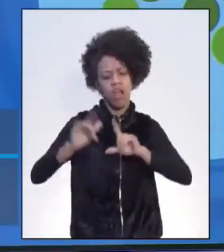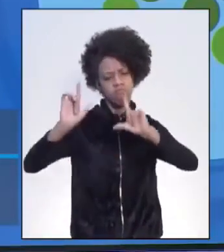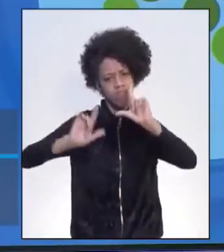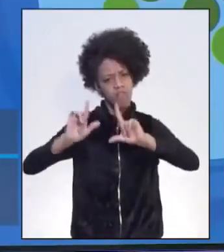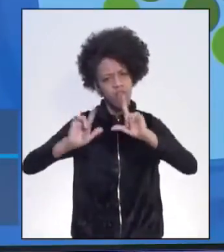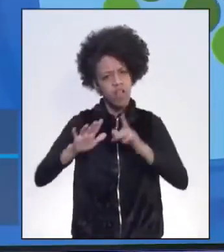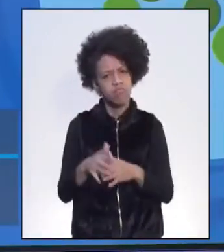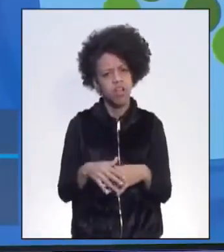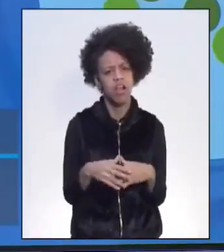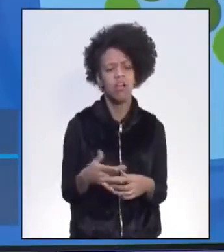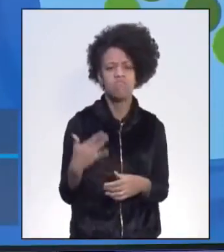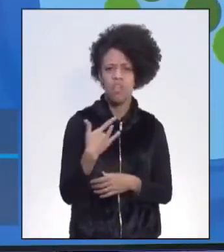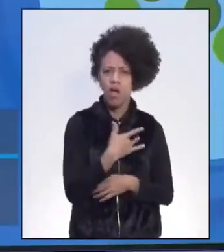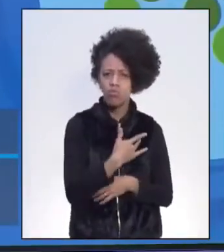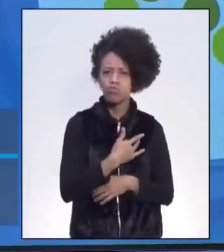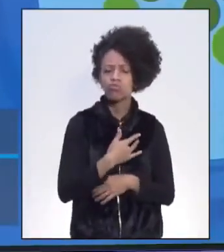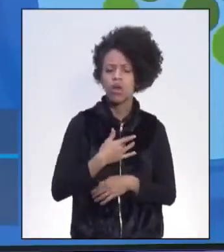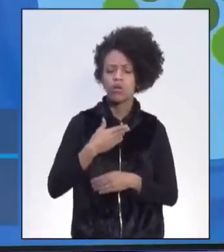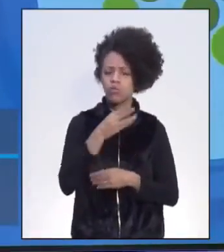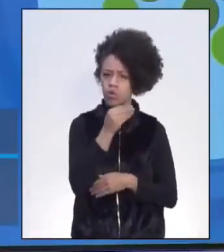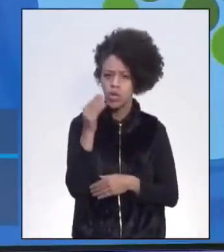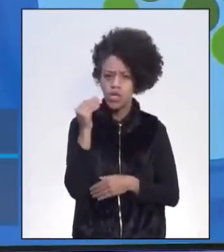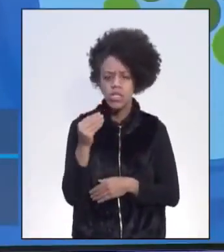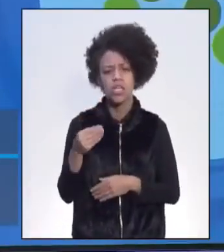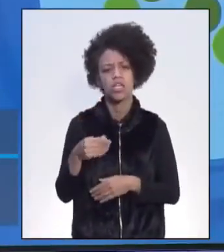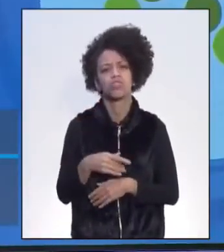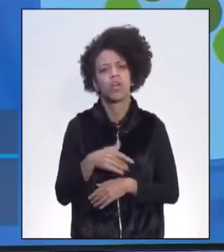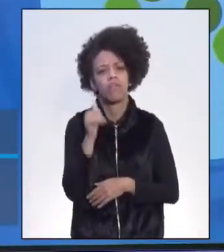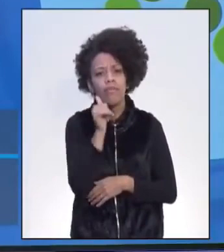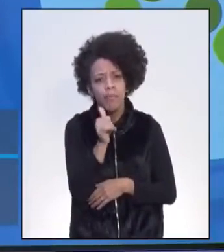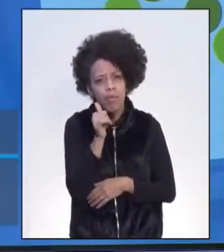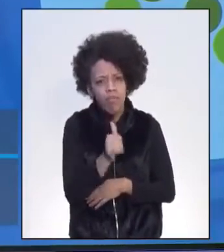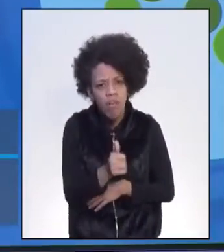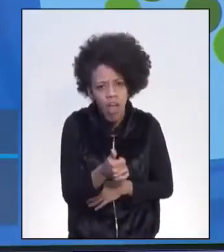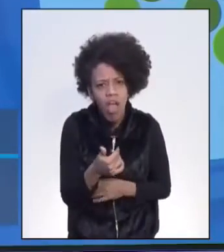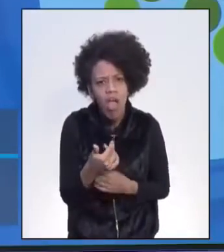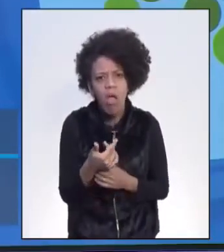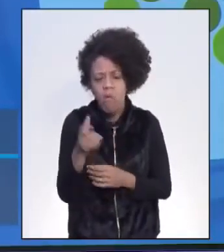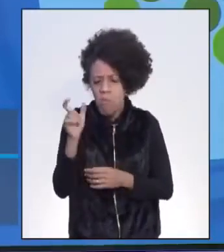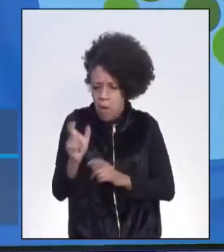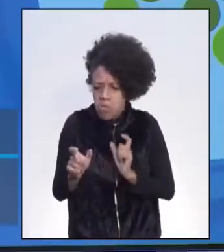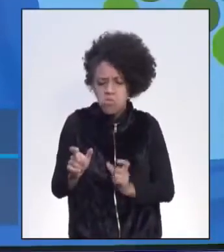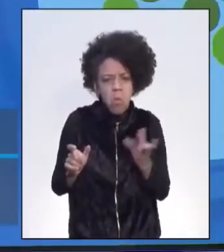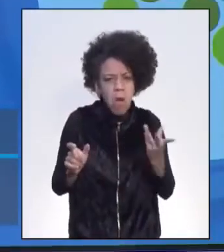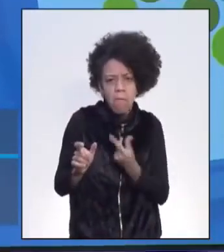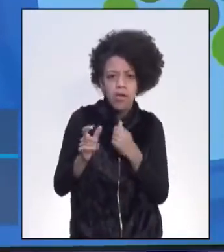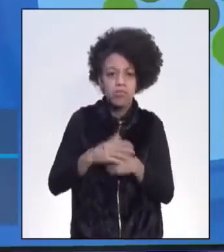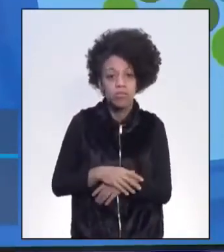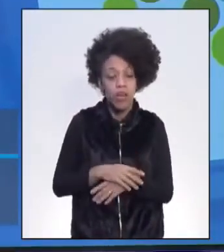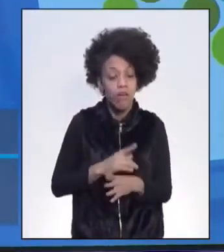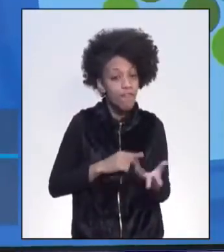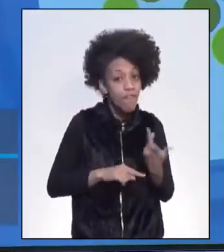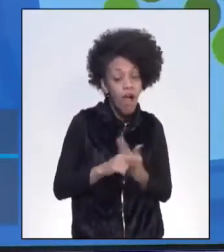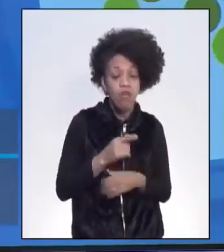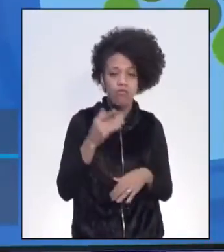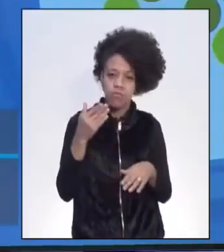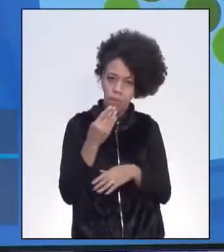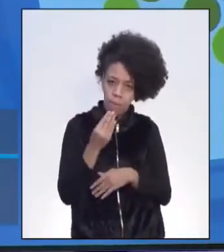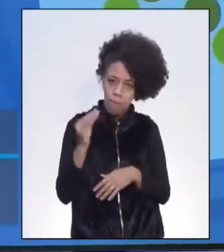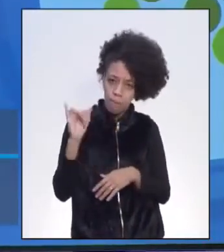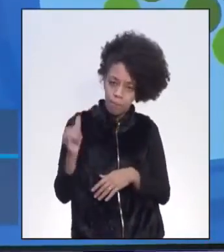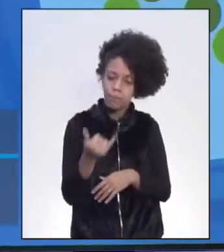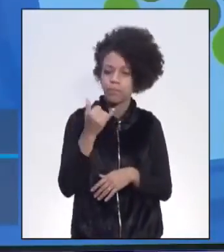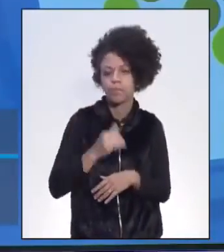do adolescente, saúde da mulher, né, uma pessoa super gabaritada. Muitos puderam aproveitar, alguns talvez poderiam